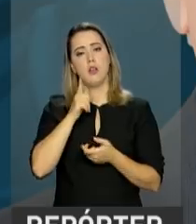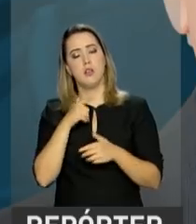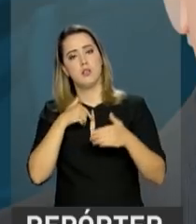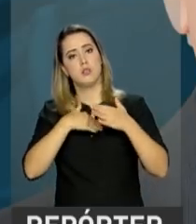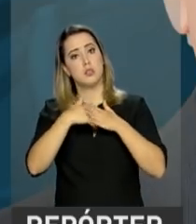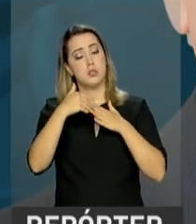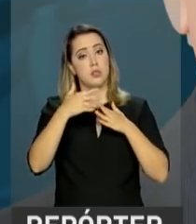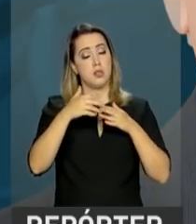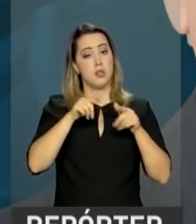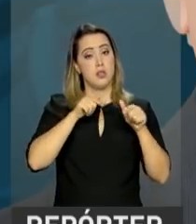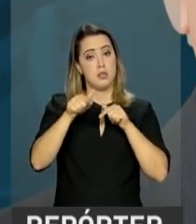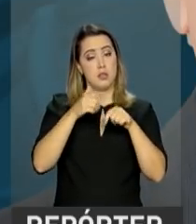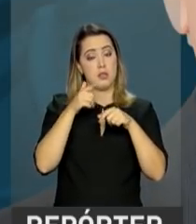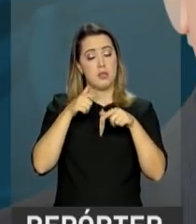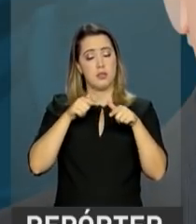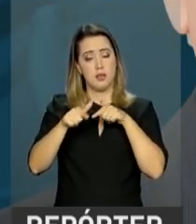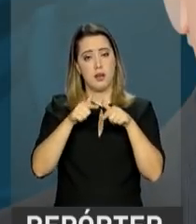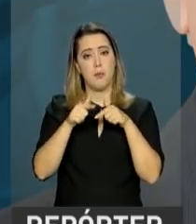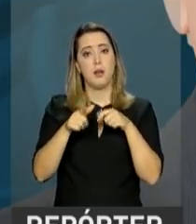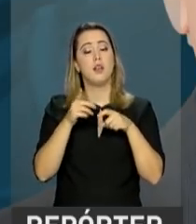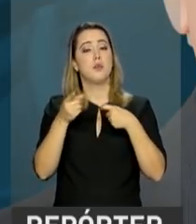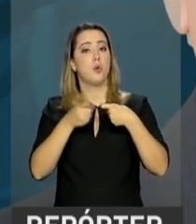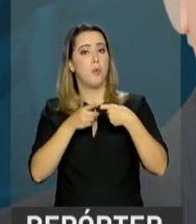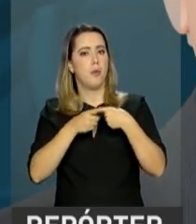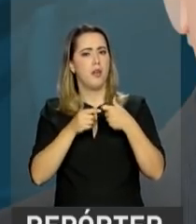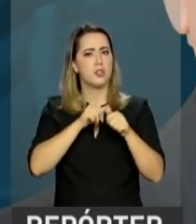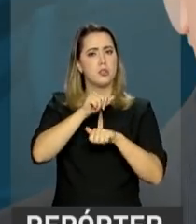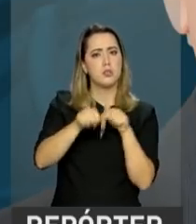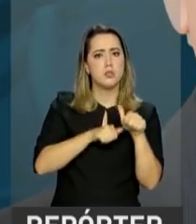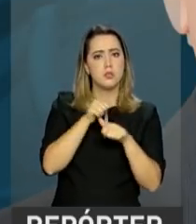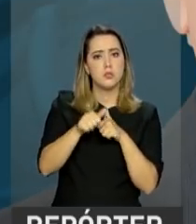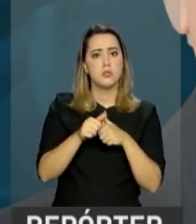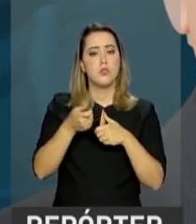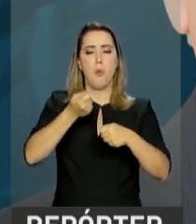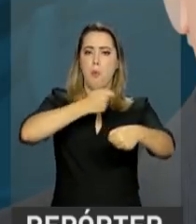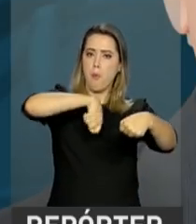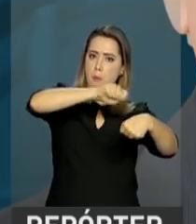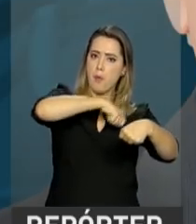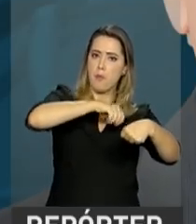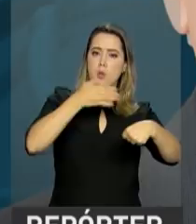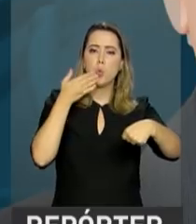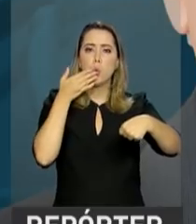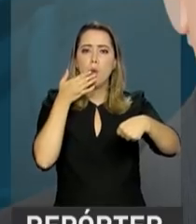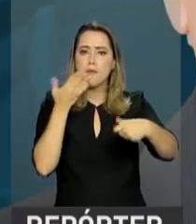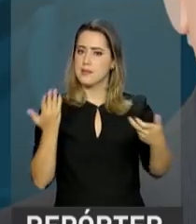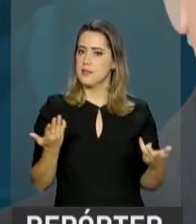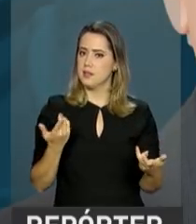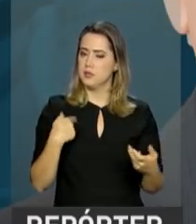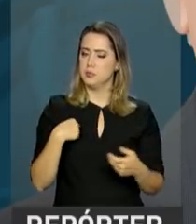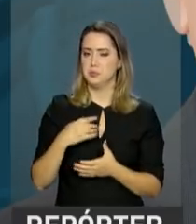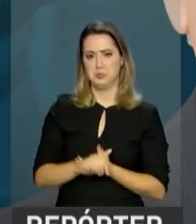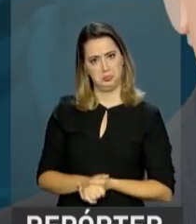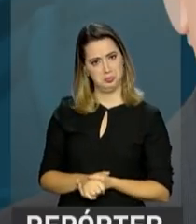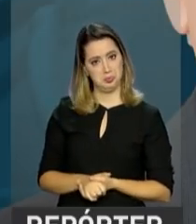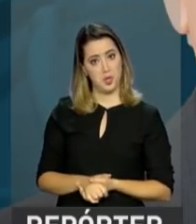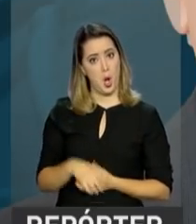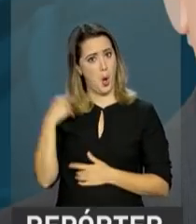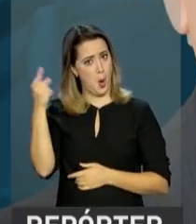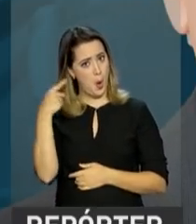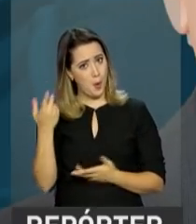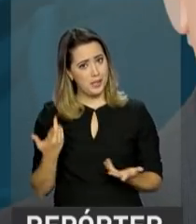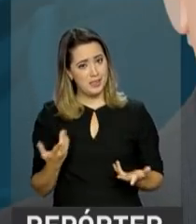carreira de médica para se tornar doceira ela conta que muita gente achou isso uma loucura além de deixar de